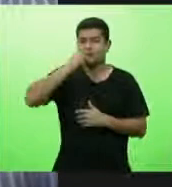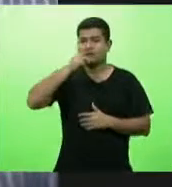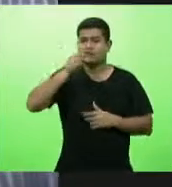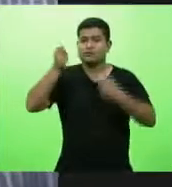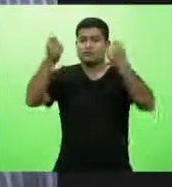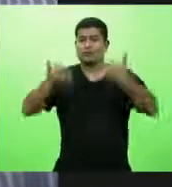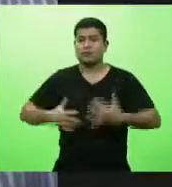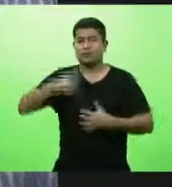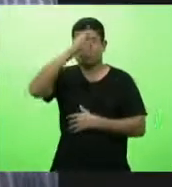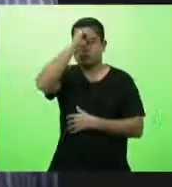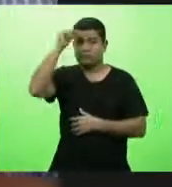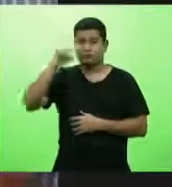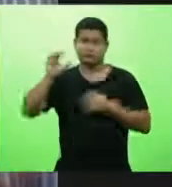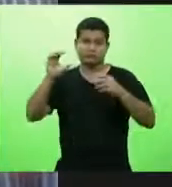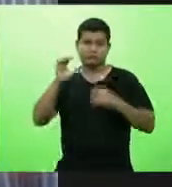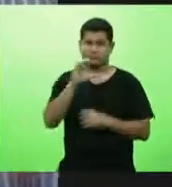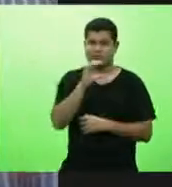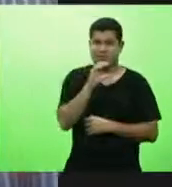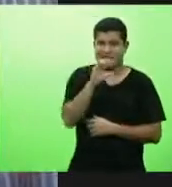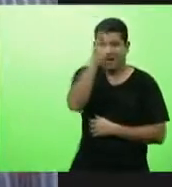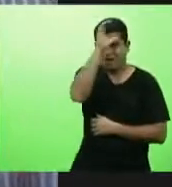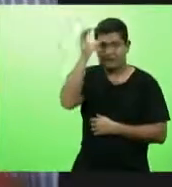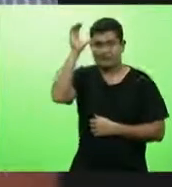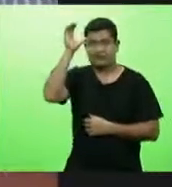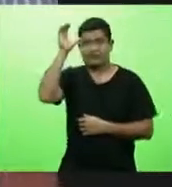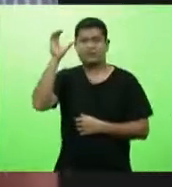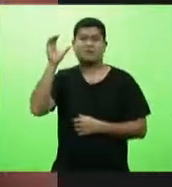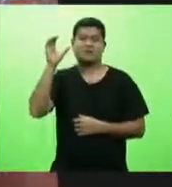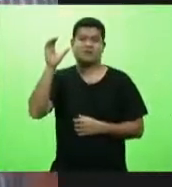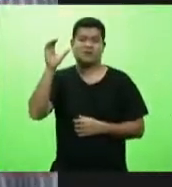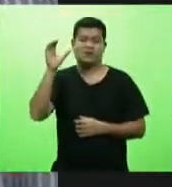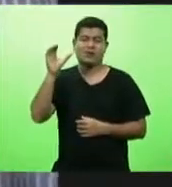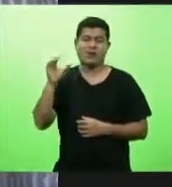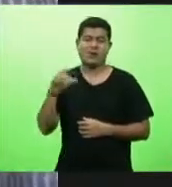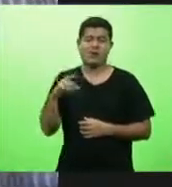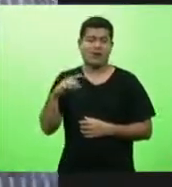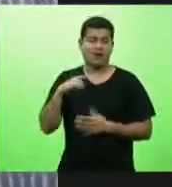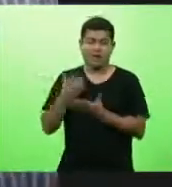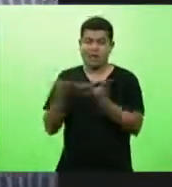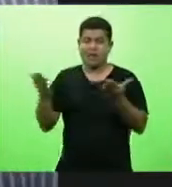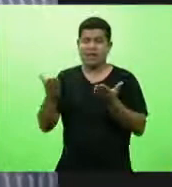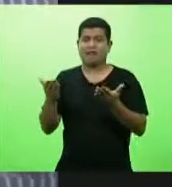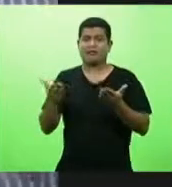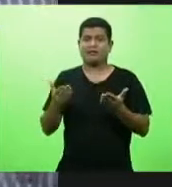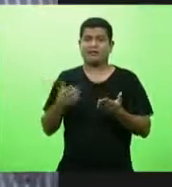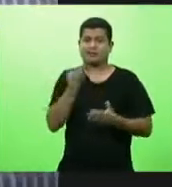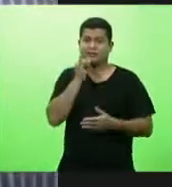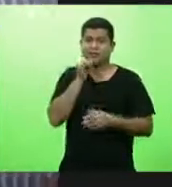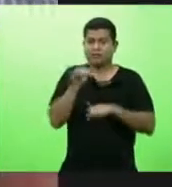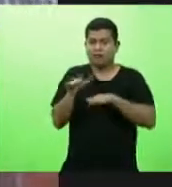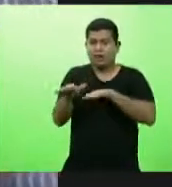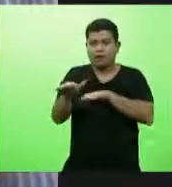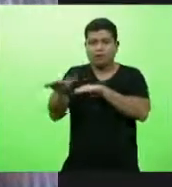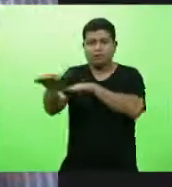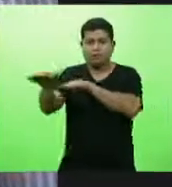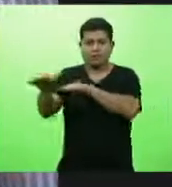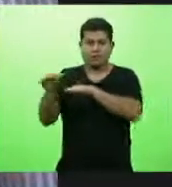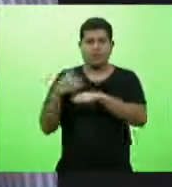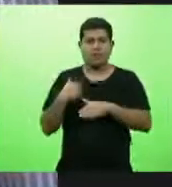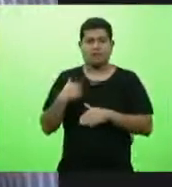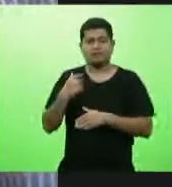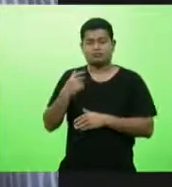de Criciúma, né? Deu um dado do tráfego de veículos no dia normal e num dia que